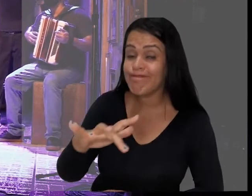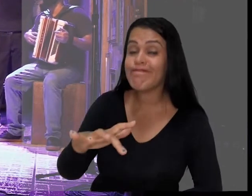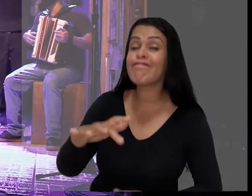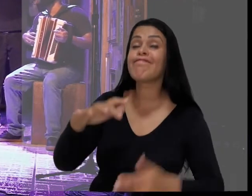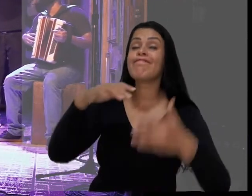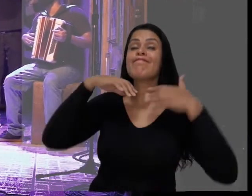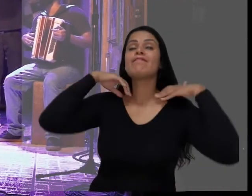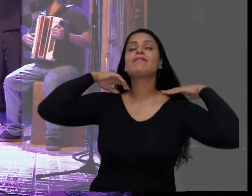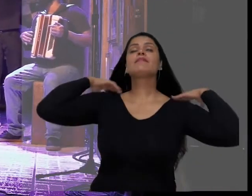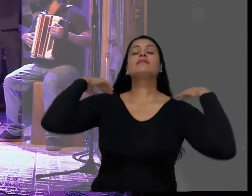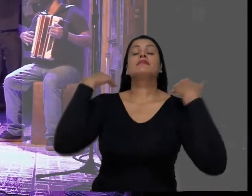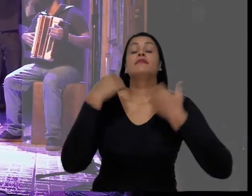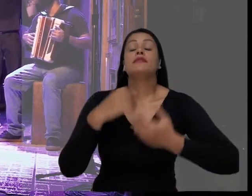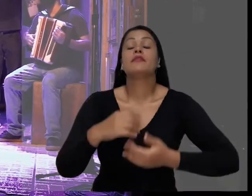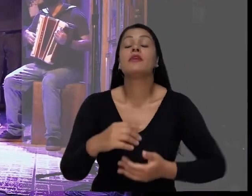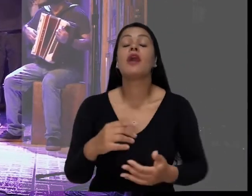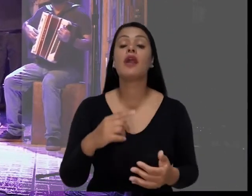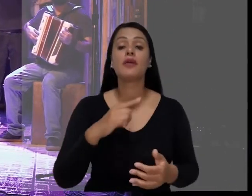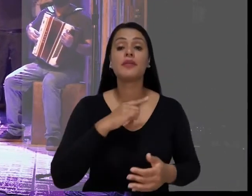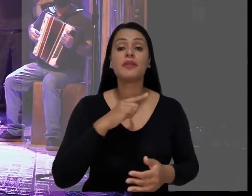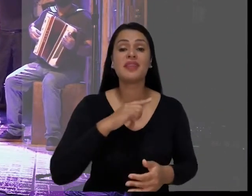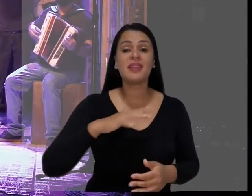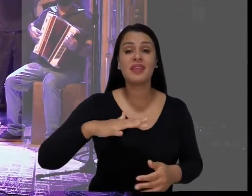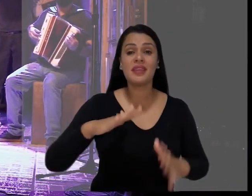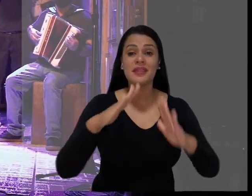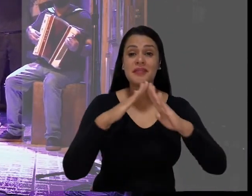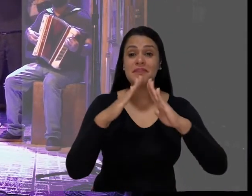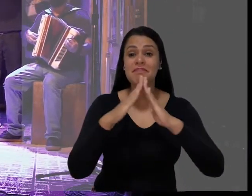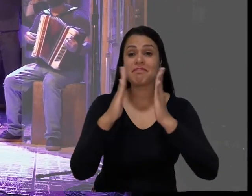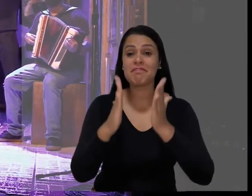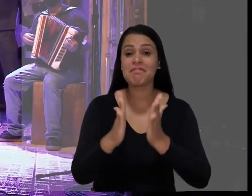Chão batido, não há mesa posta.